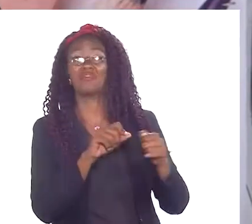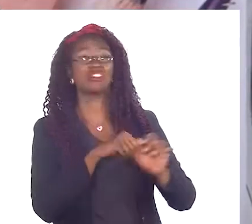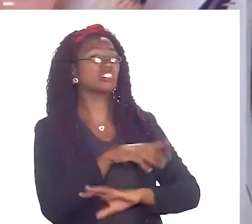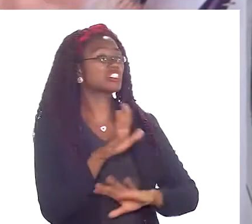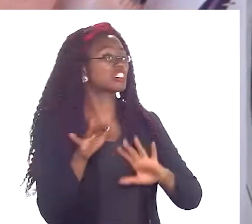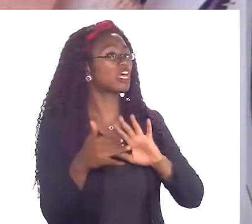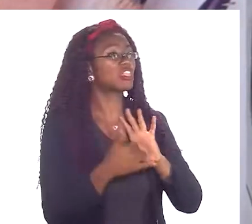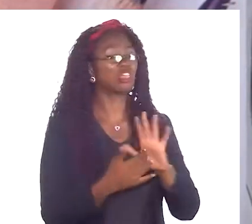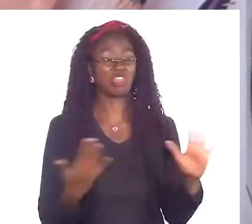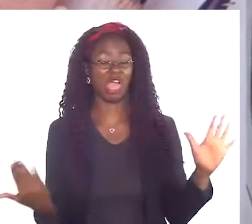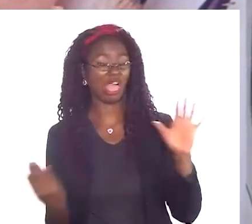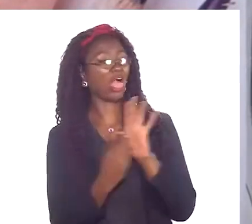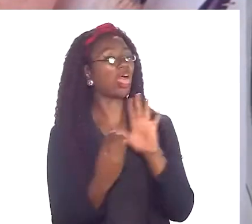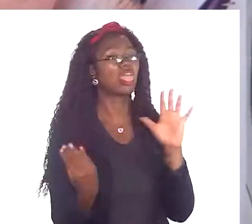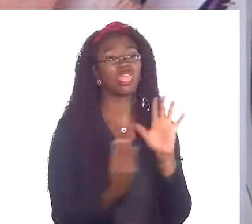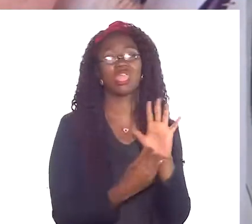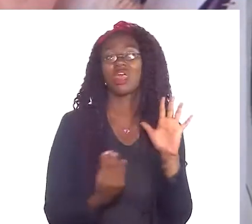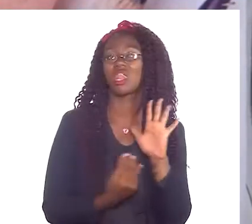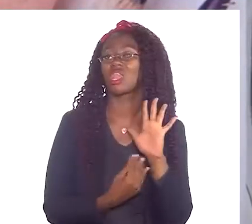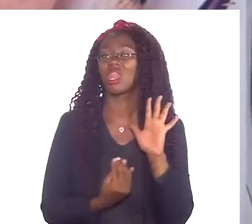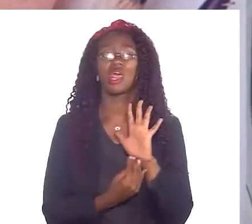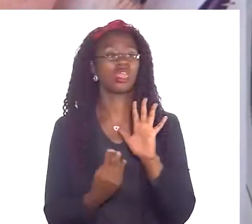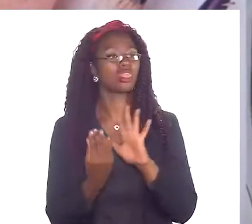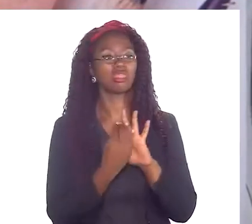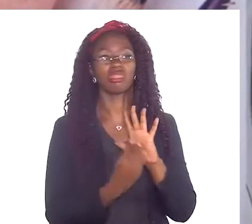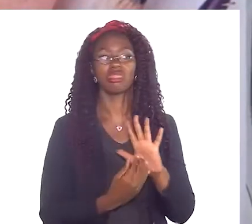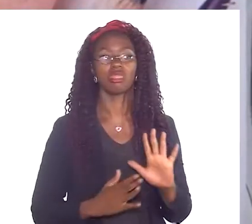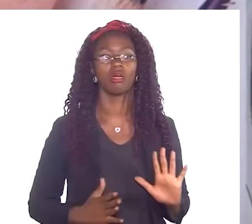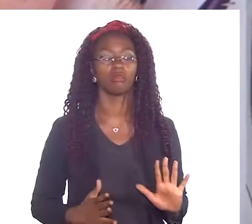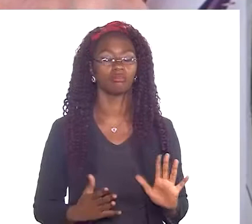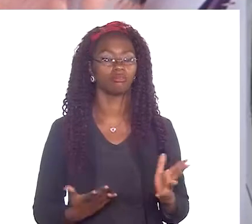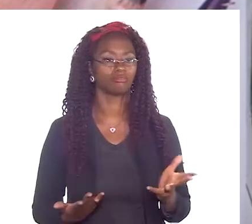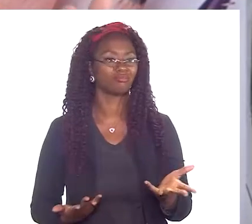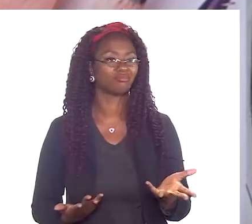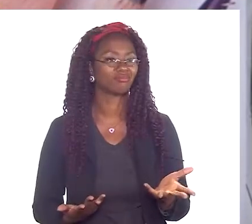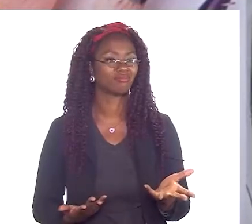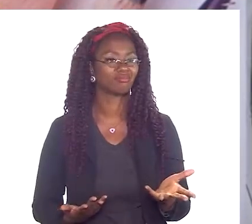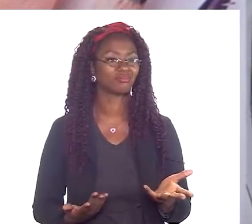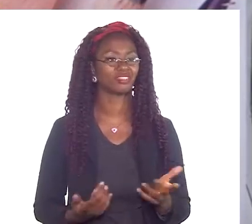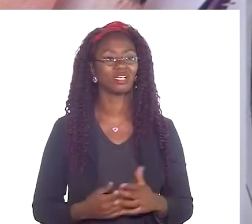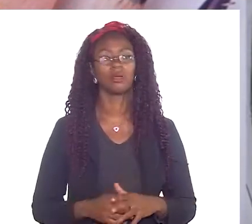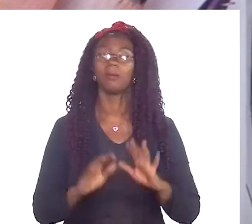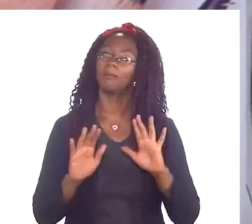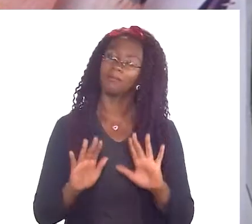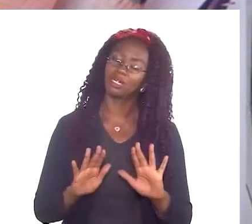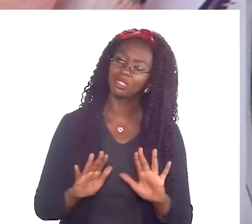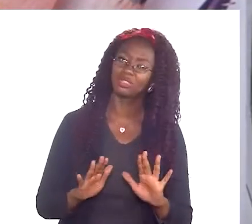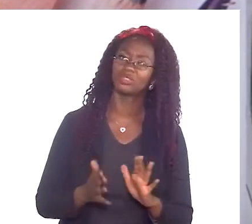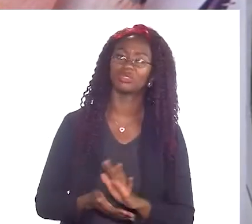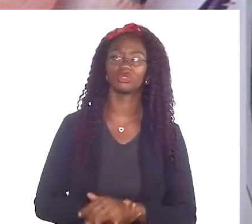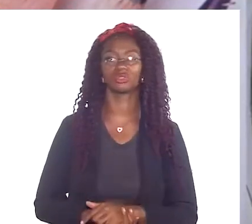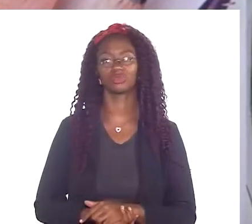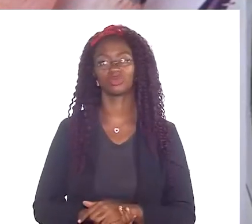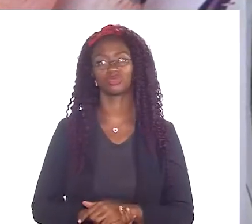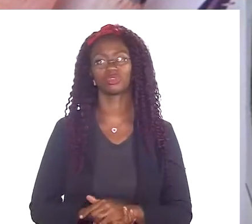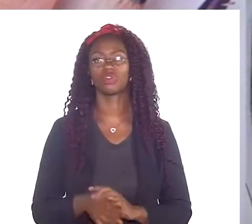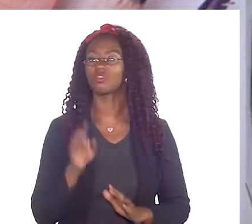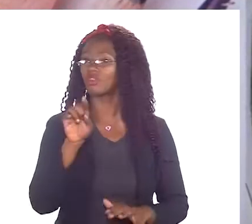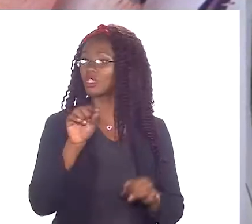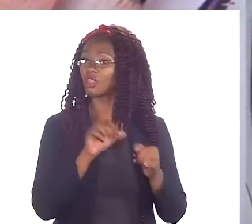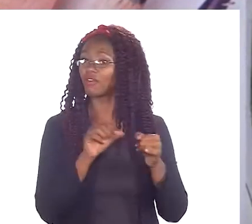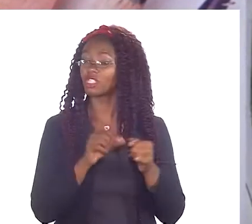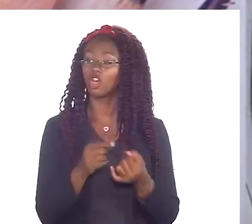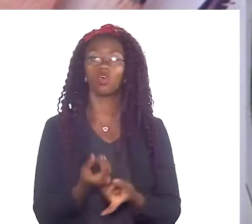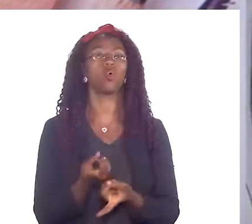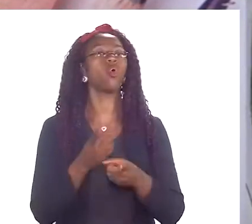1001, né? Joga nas 11, né? Em todas as posições. Não. Então, assim, o que